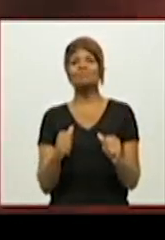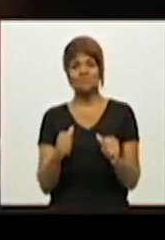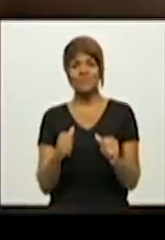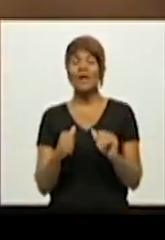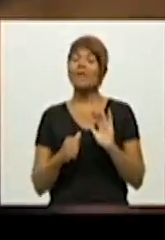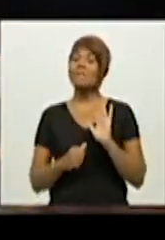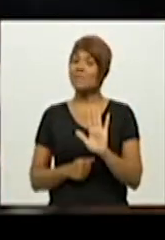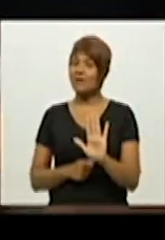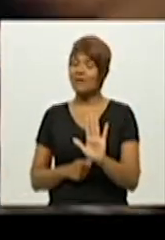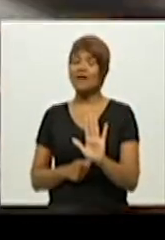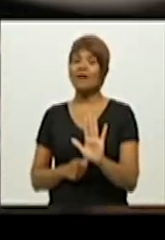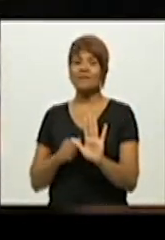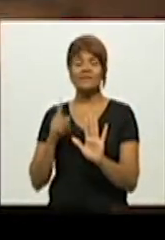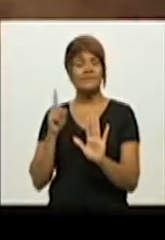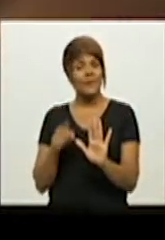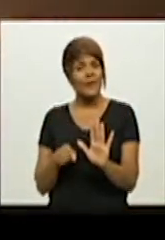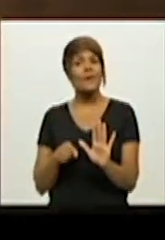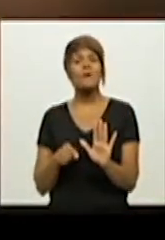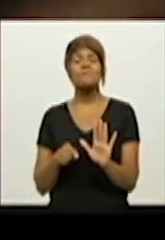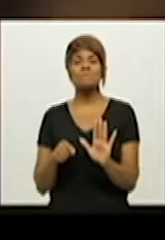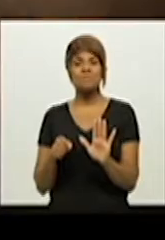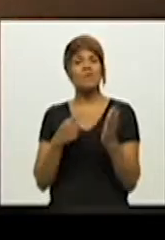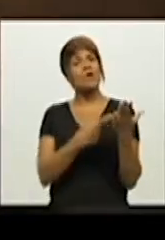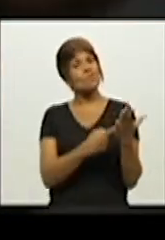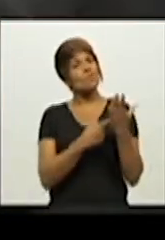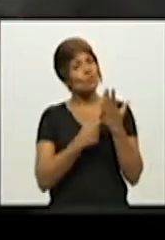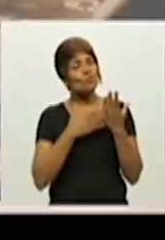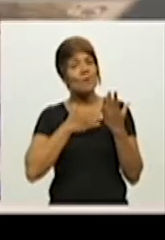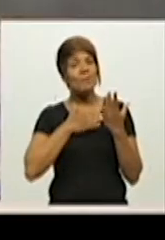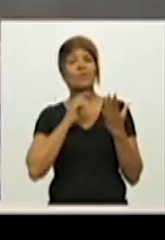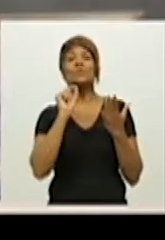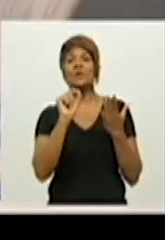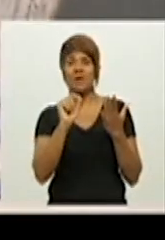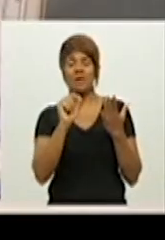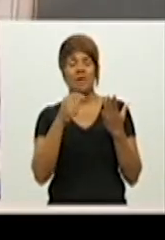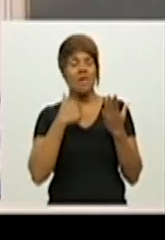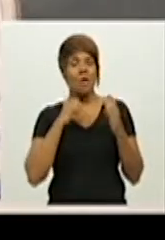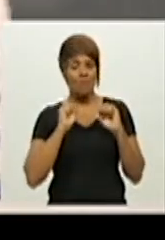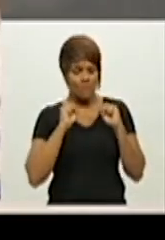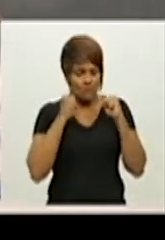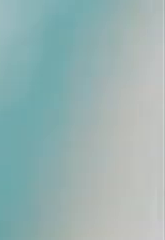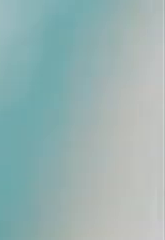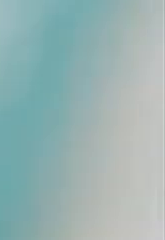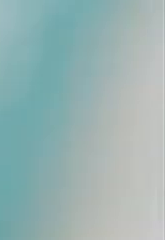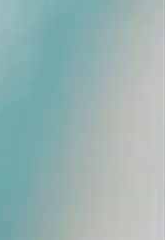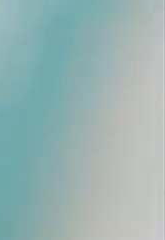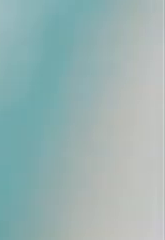apenas ajudamos com recursos e atendimentos médicos, capacitações, essa coisa toda.